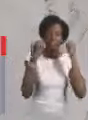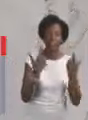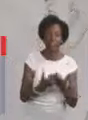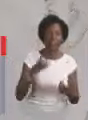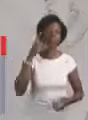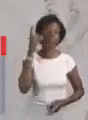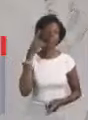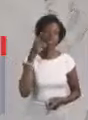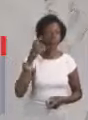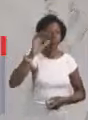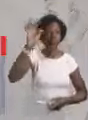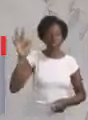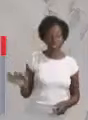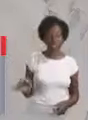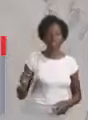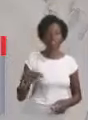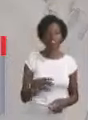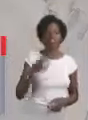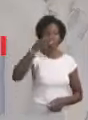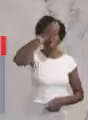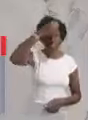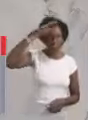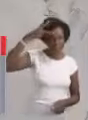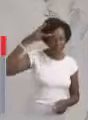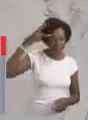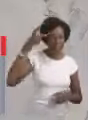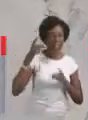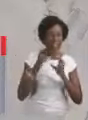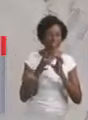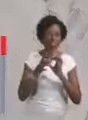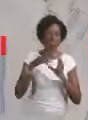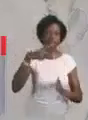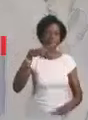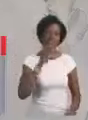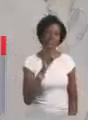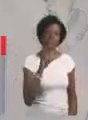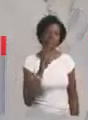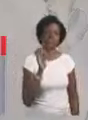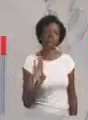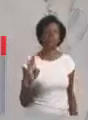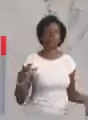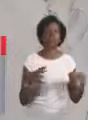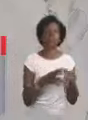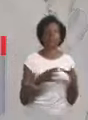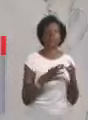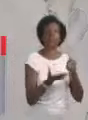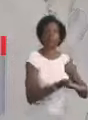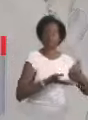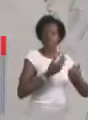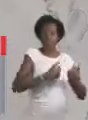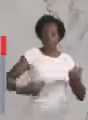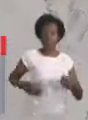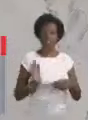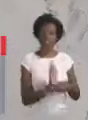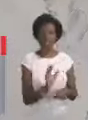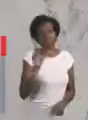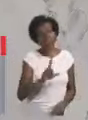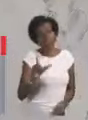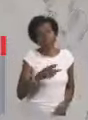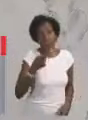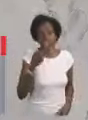de Deputados Federais e prefeitos ligados ao PSDB a base governo E logicamente por isso que ninguém